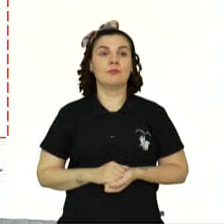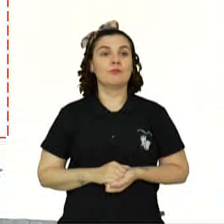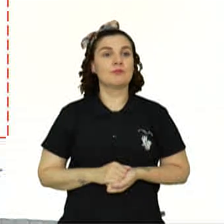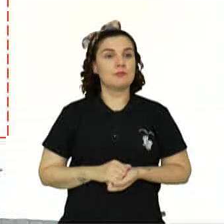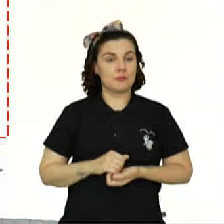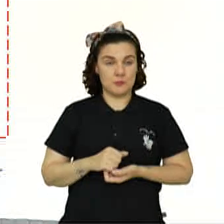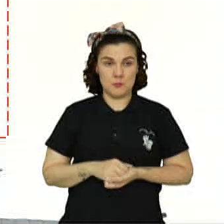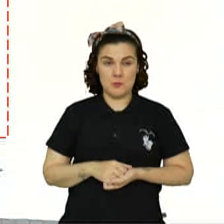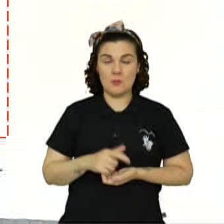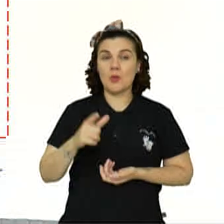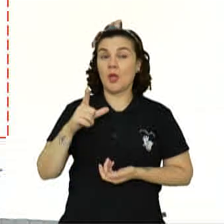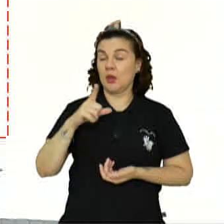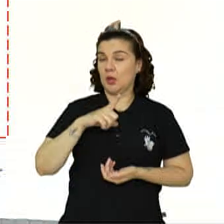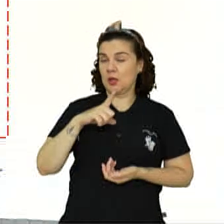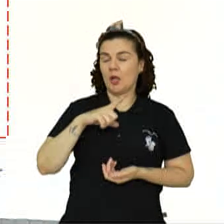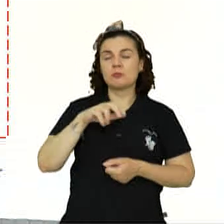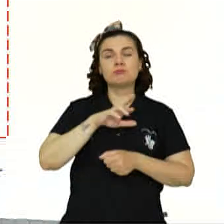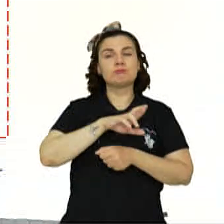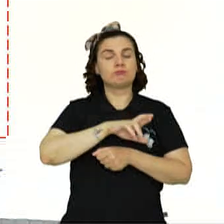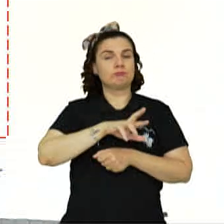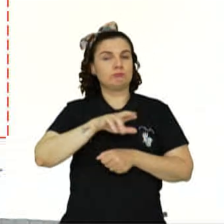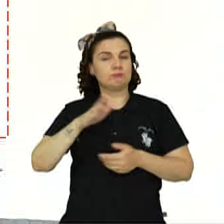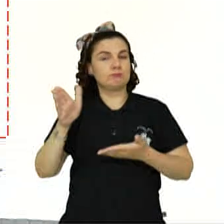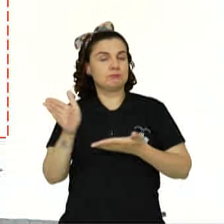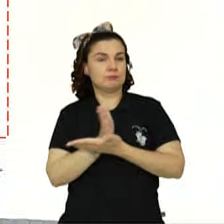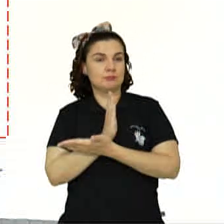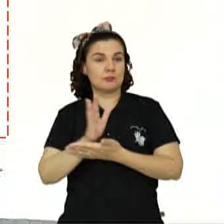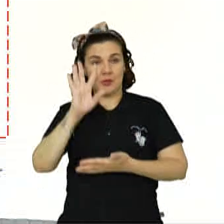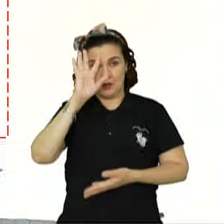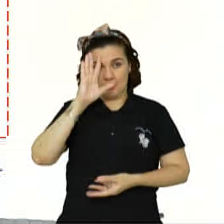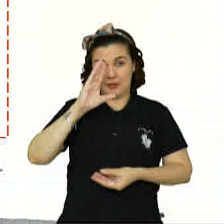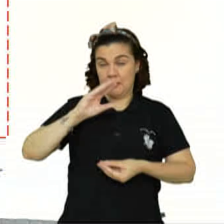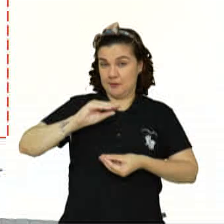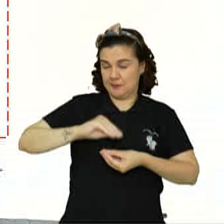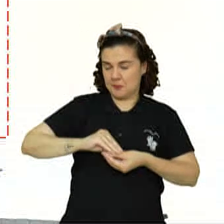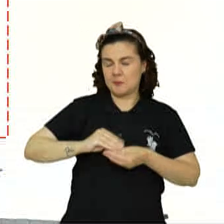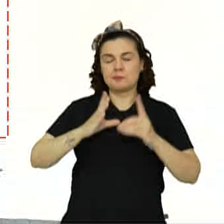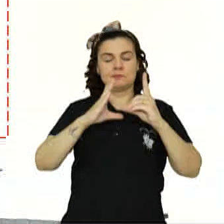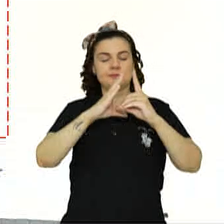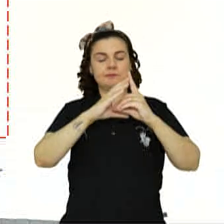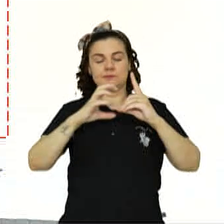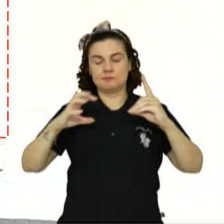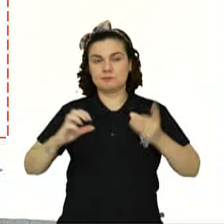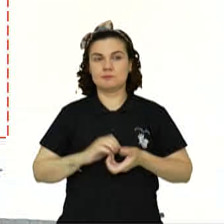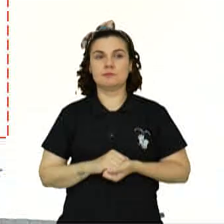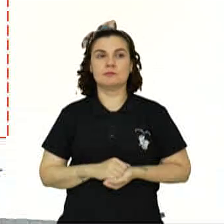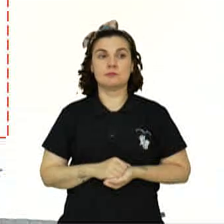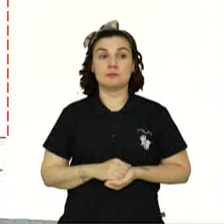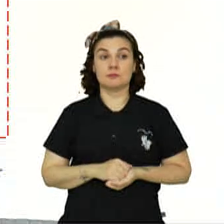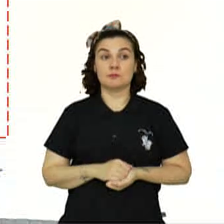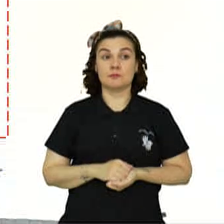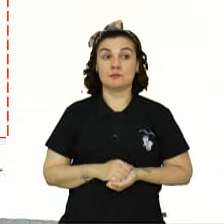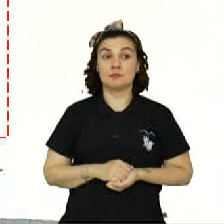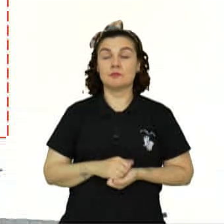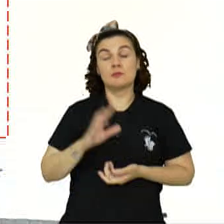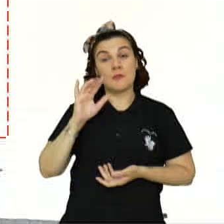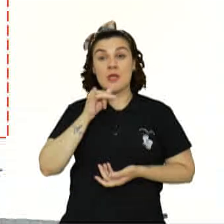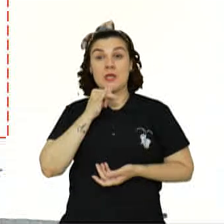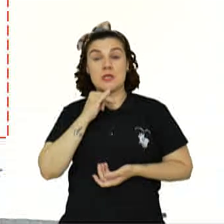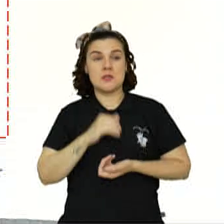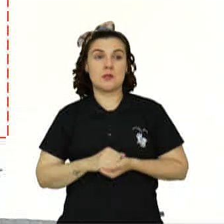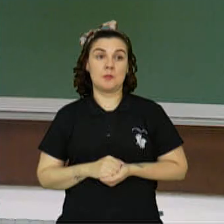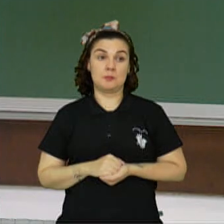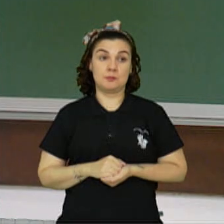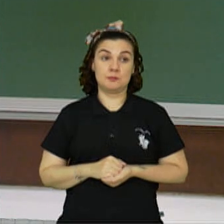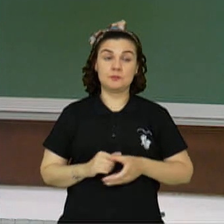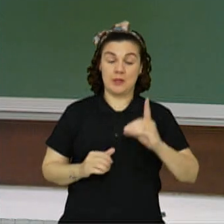temos vários tipos de formas de interpretar a densidade. Por exemplo, nós podemos interpretar a